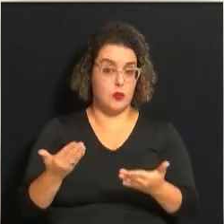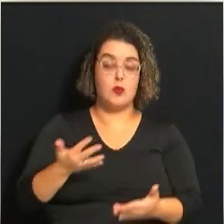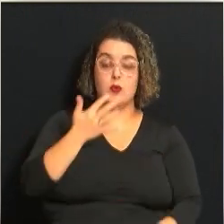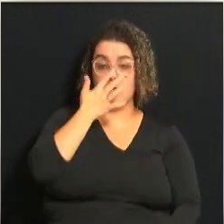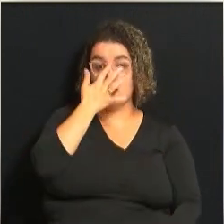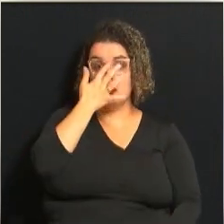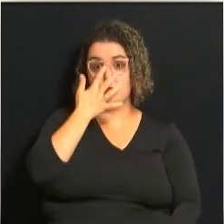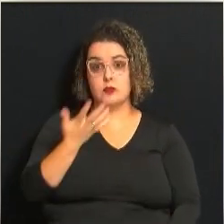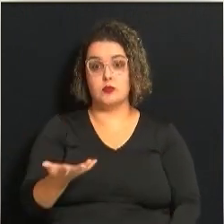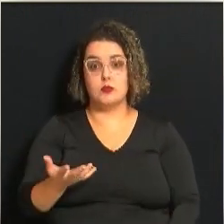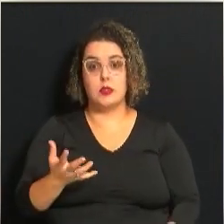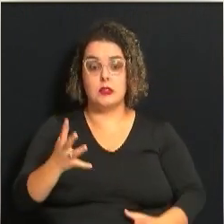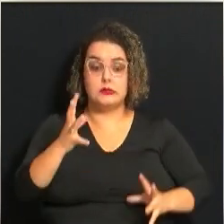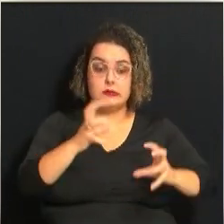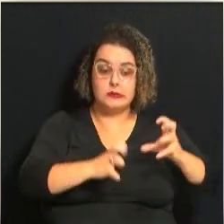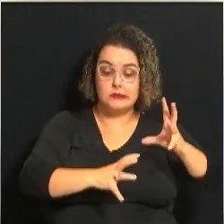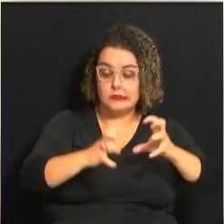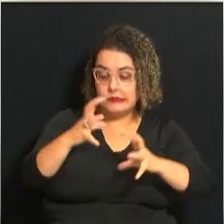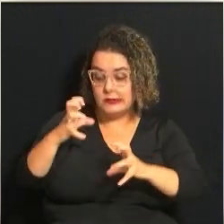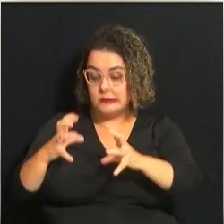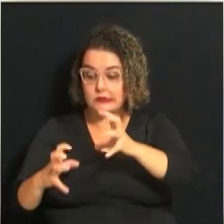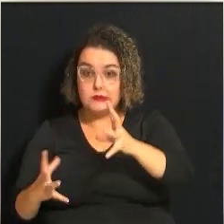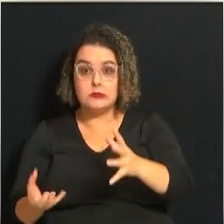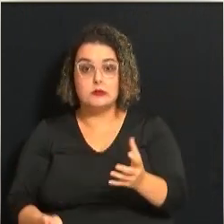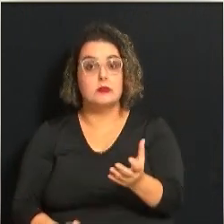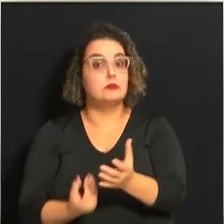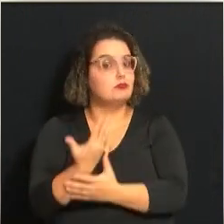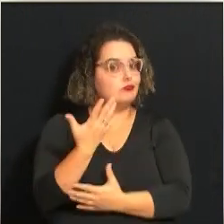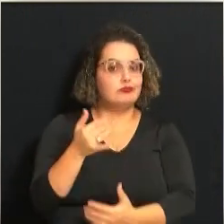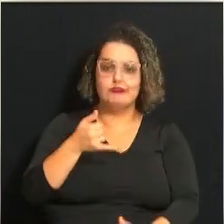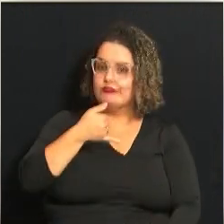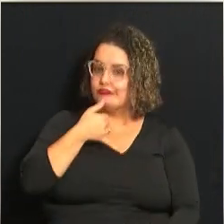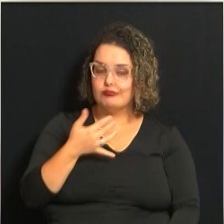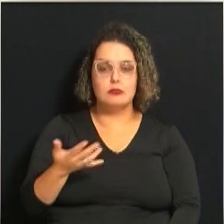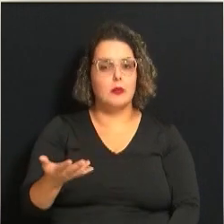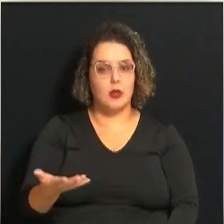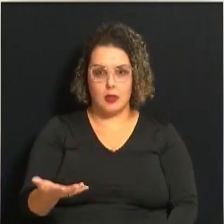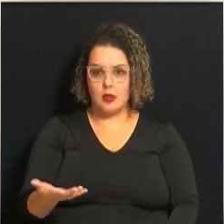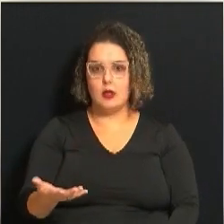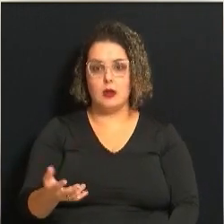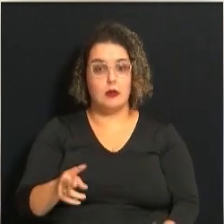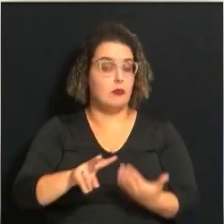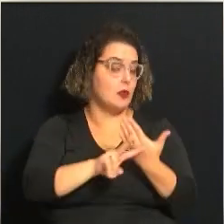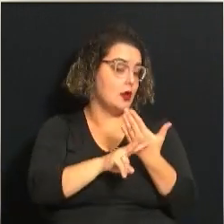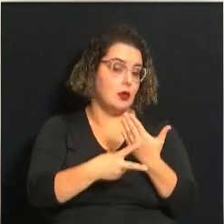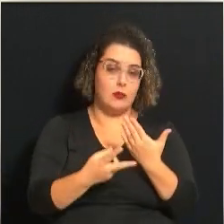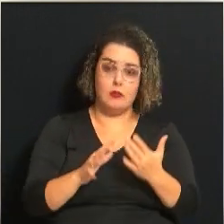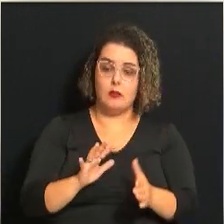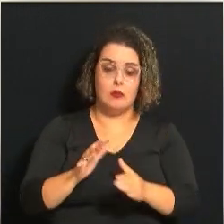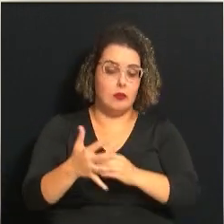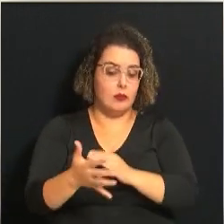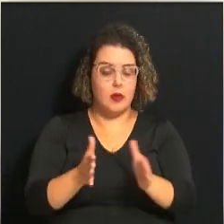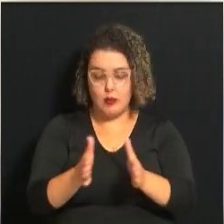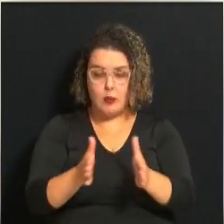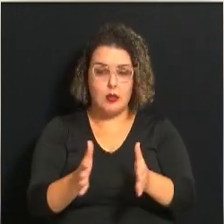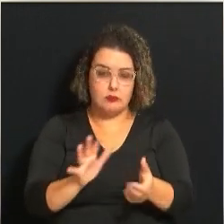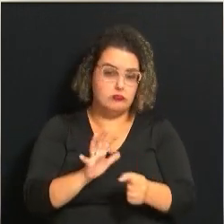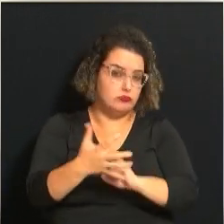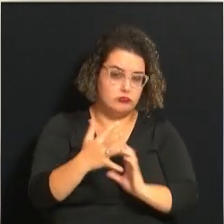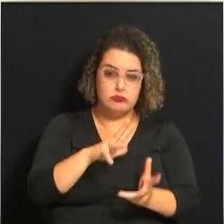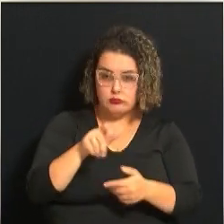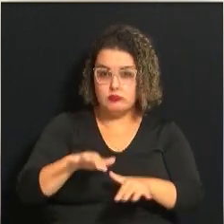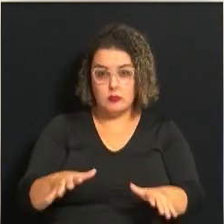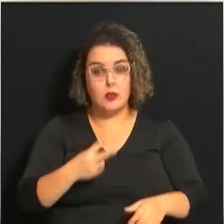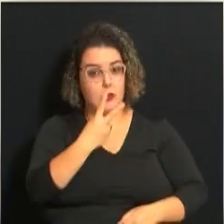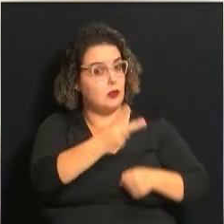Esses conflitos, né, que estão surgindo, infelizmente, e que são consequência de um período realmente de pelo menos 2 anos aí